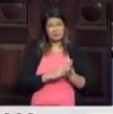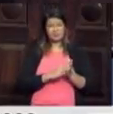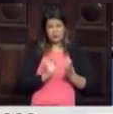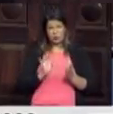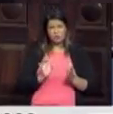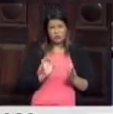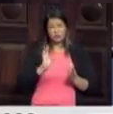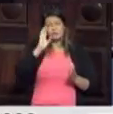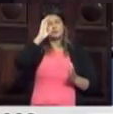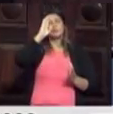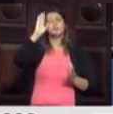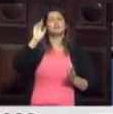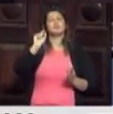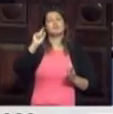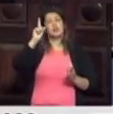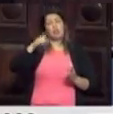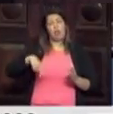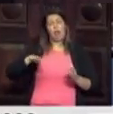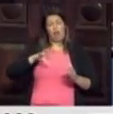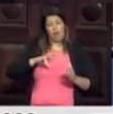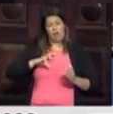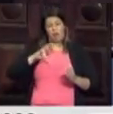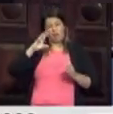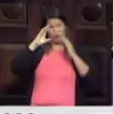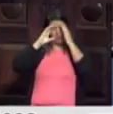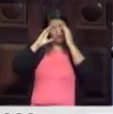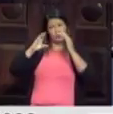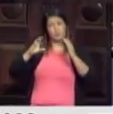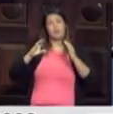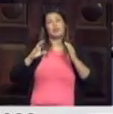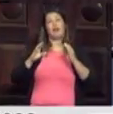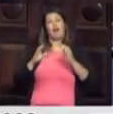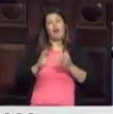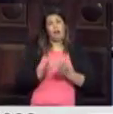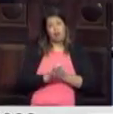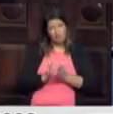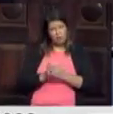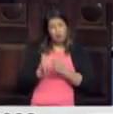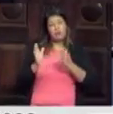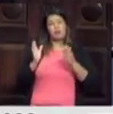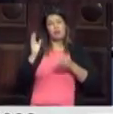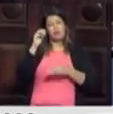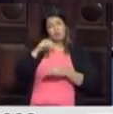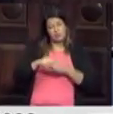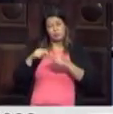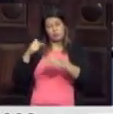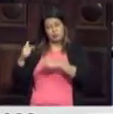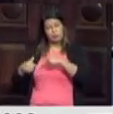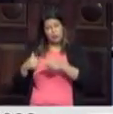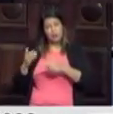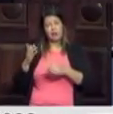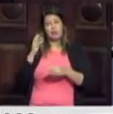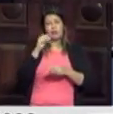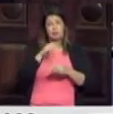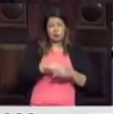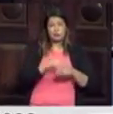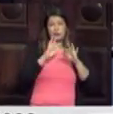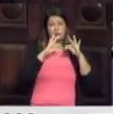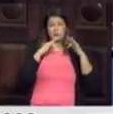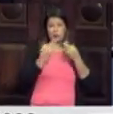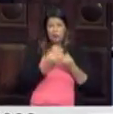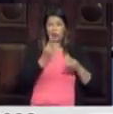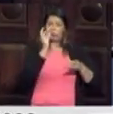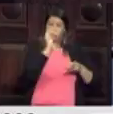e apoiar suas lutas cotidianas no trabalho, na família, na militância social, no parlamento, quando